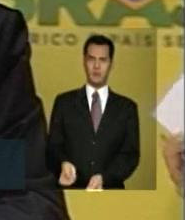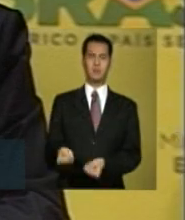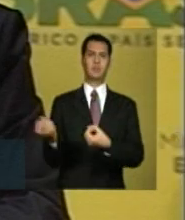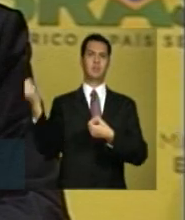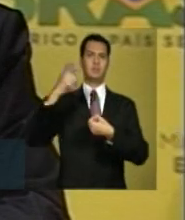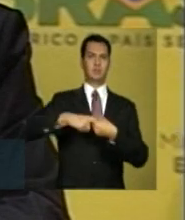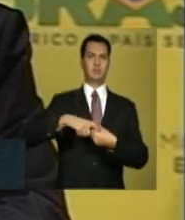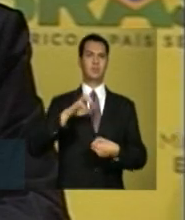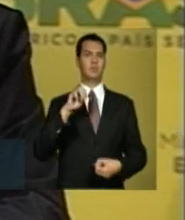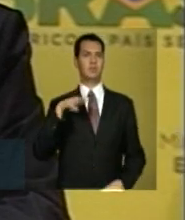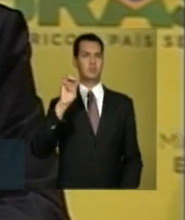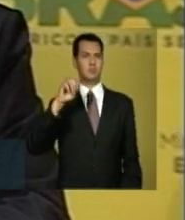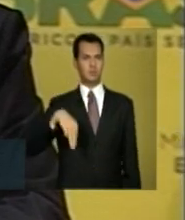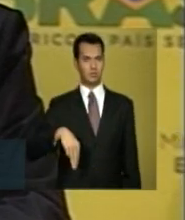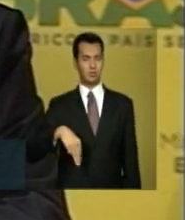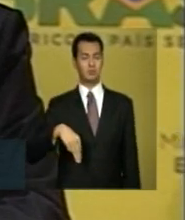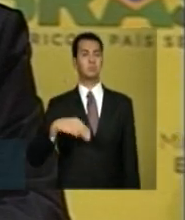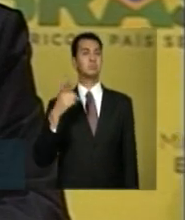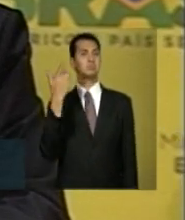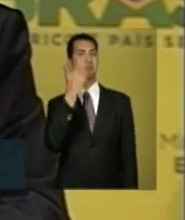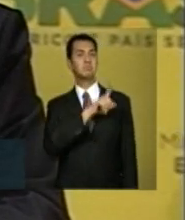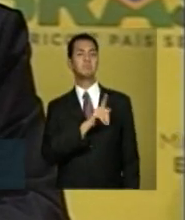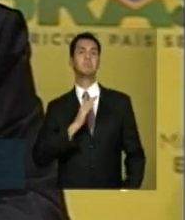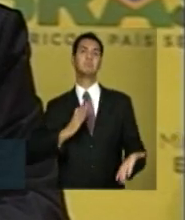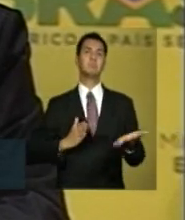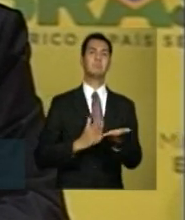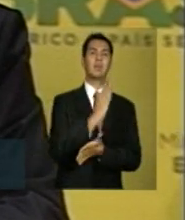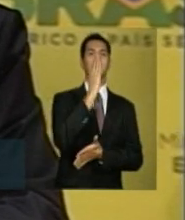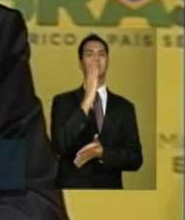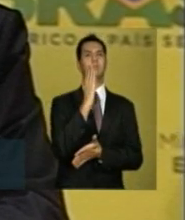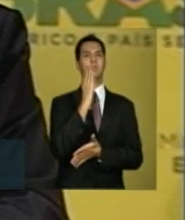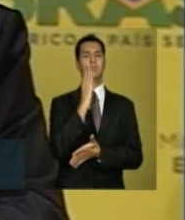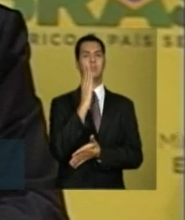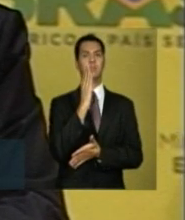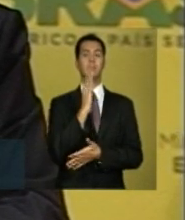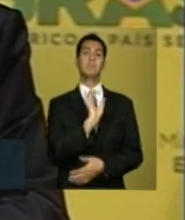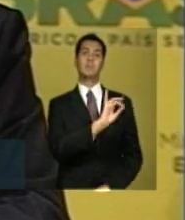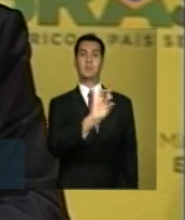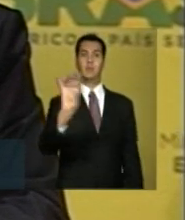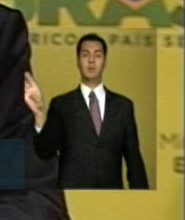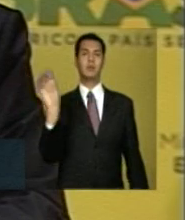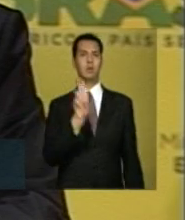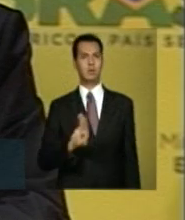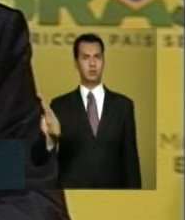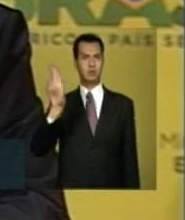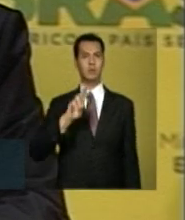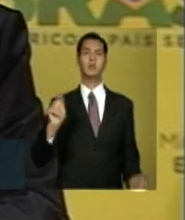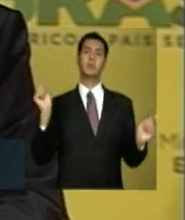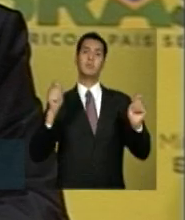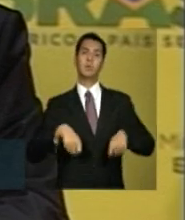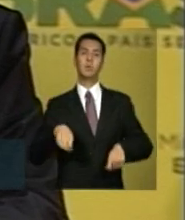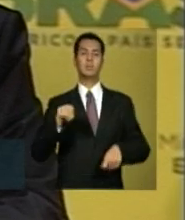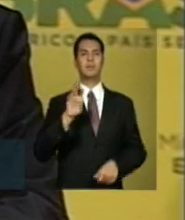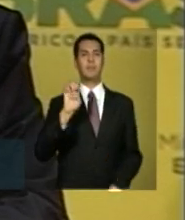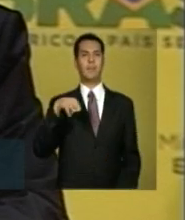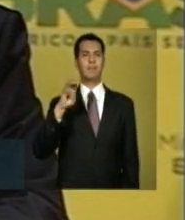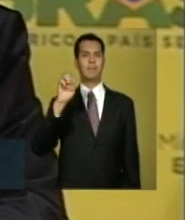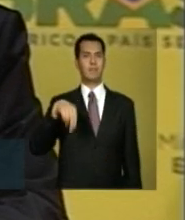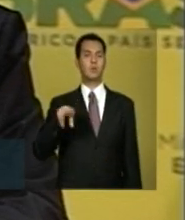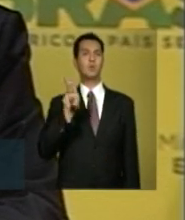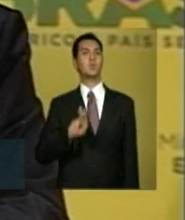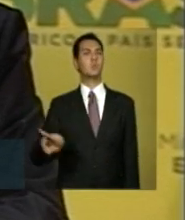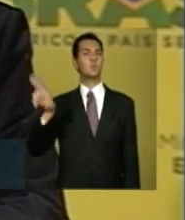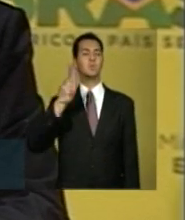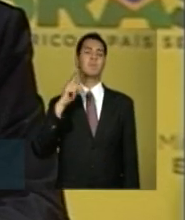acesso as Universidades cada Universidade ela pode utilizar o Enem da